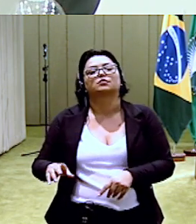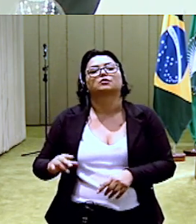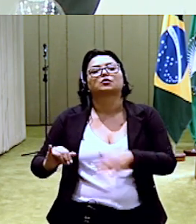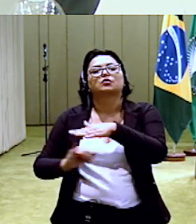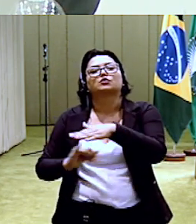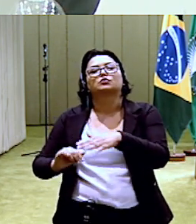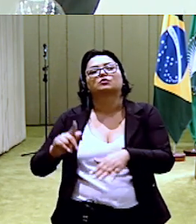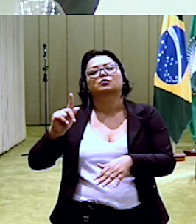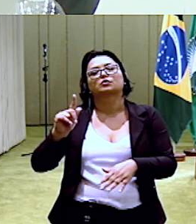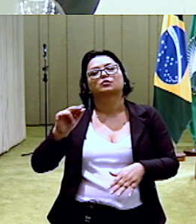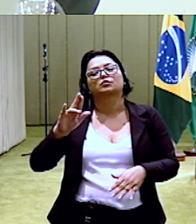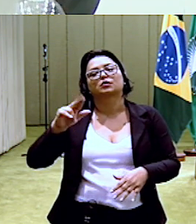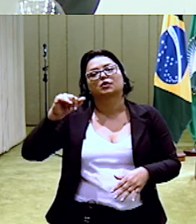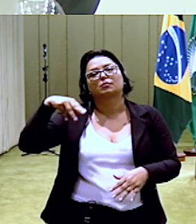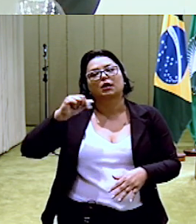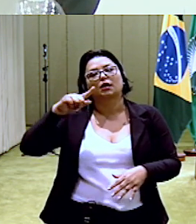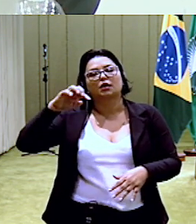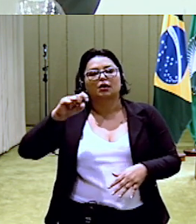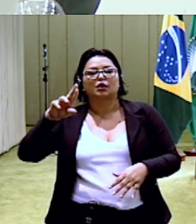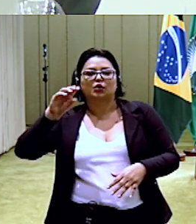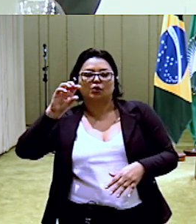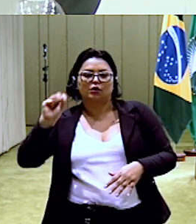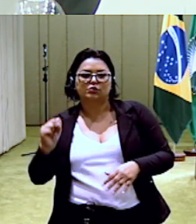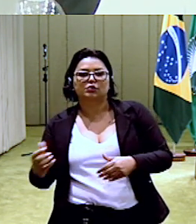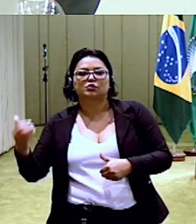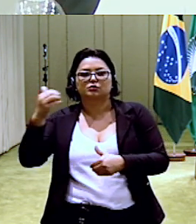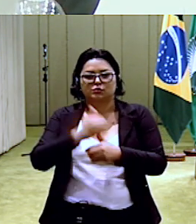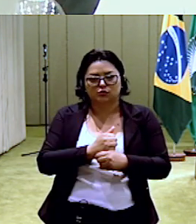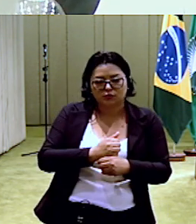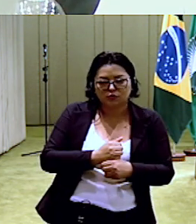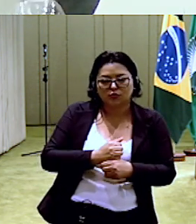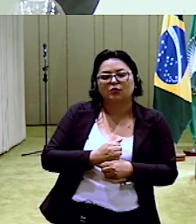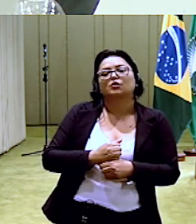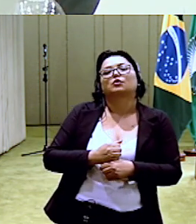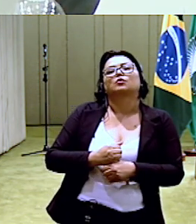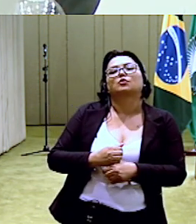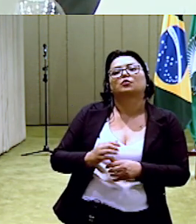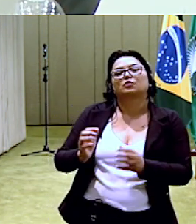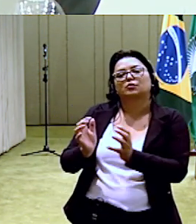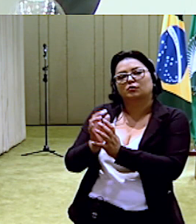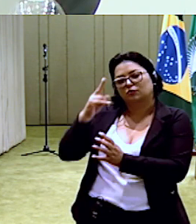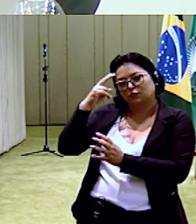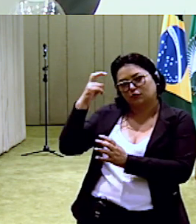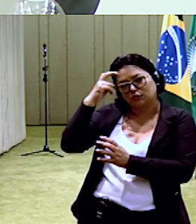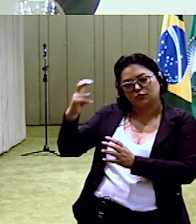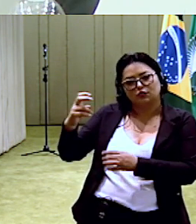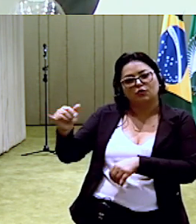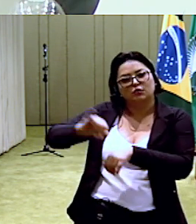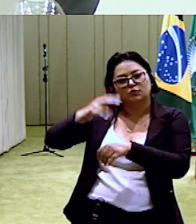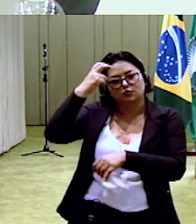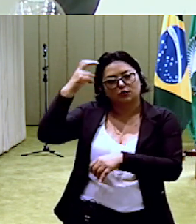Rosa, que substituiu o Departamento Cultural, e as unidades são os antigos centros de estudos brasileiros ou centros